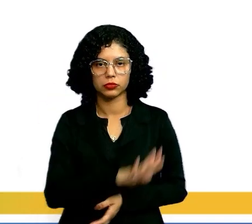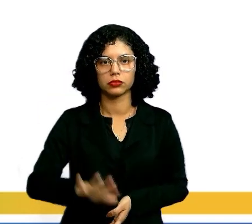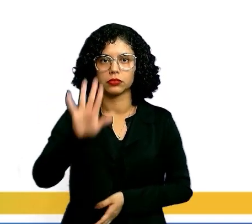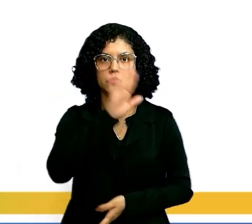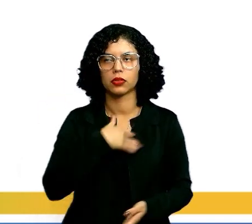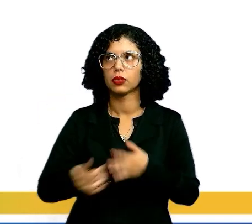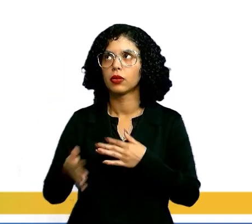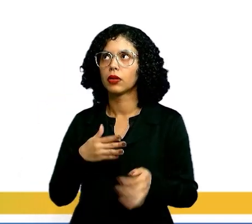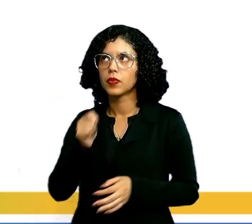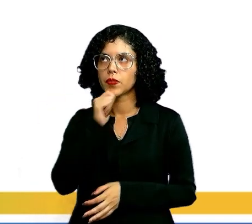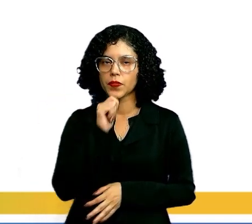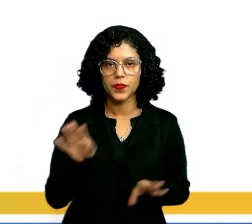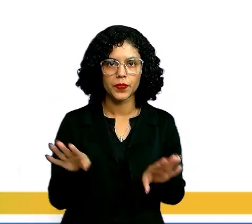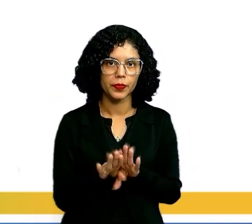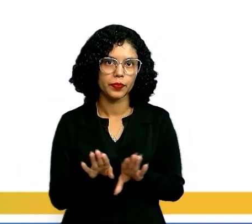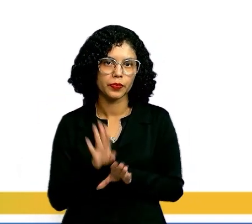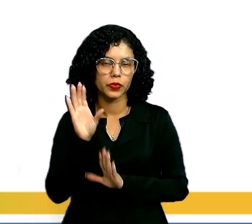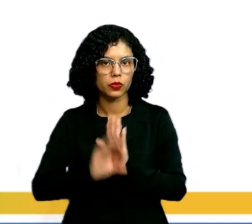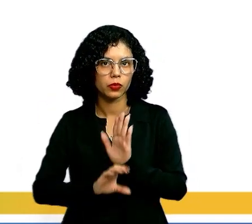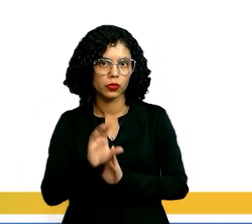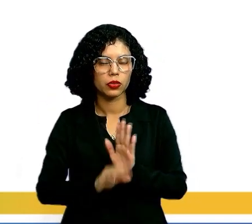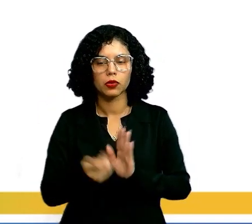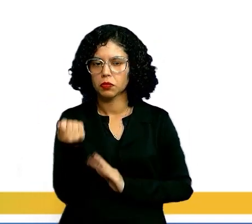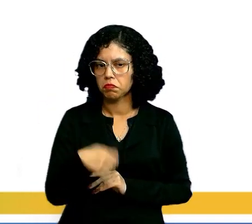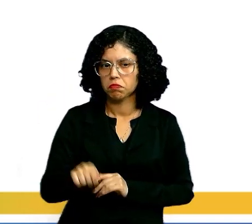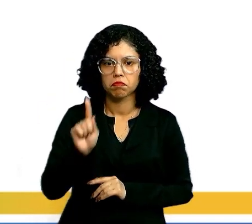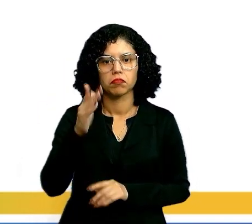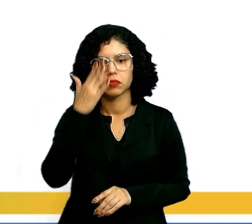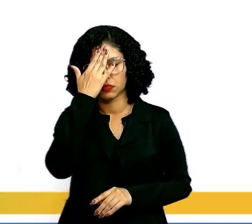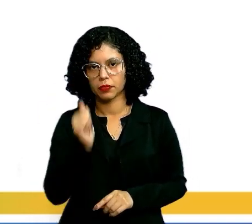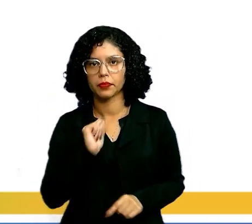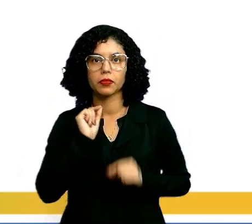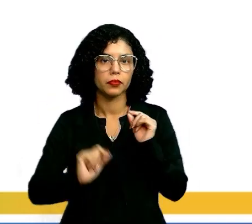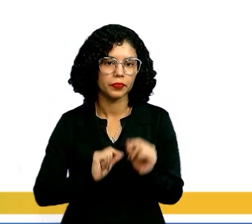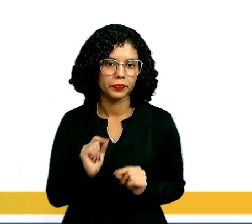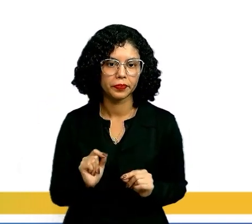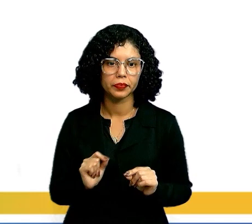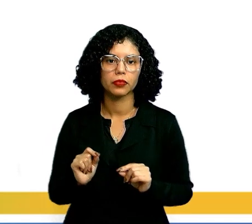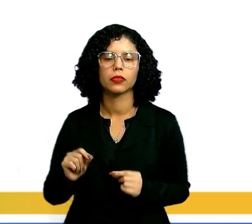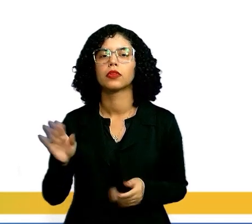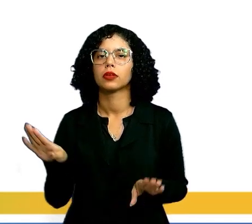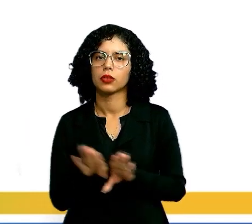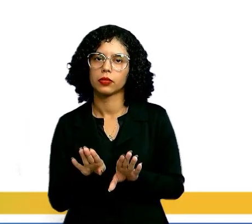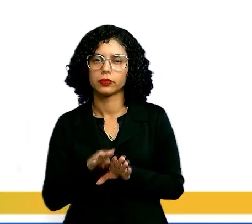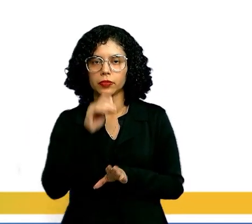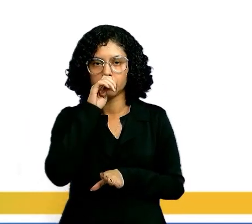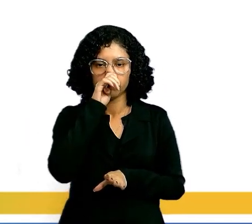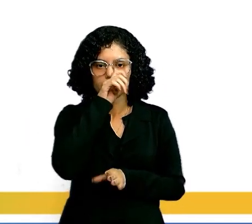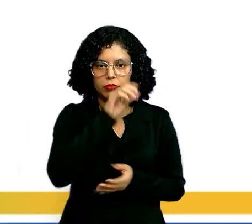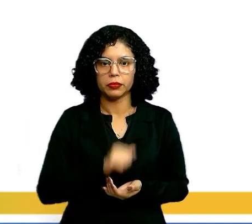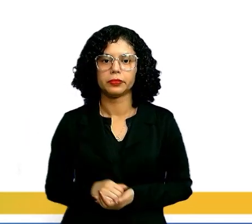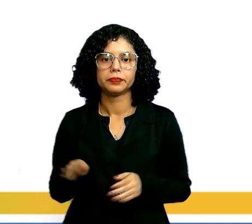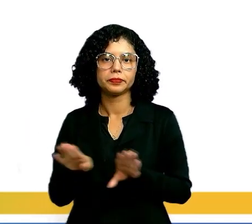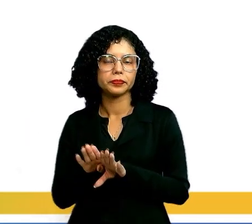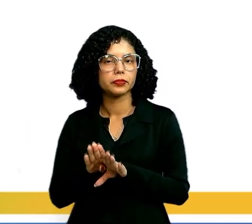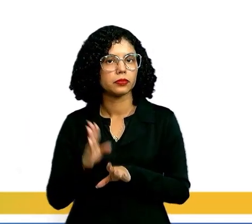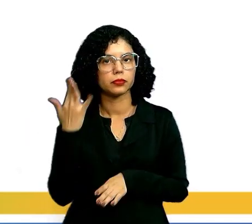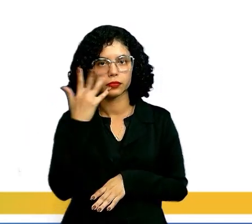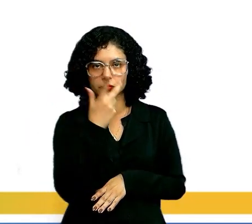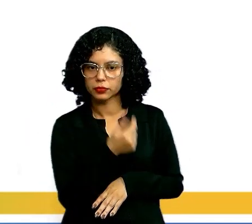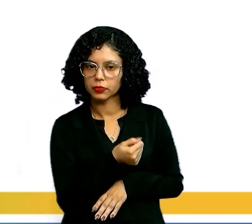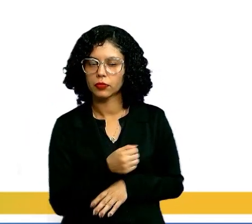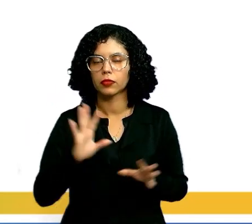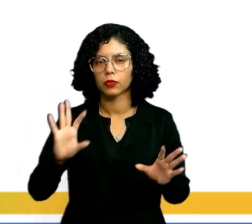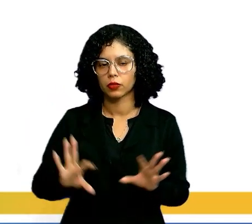independentemente de um conceito Então não preciso saber exatamente o que é e nem de o interesse então está o o belo está